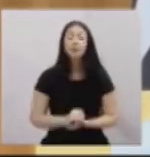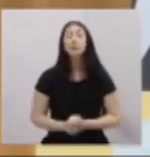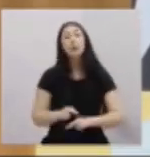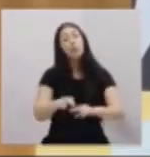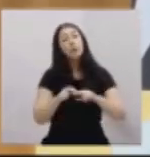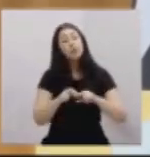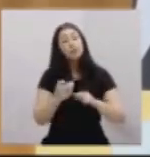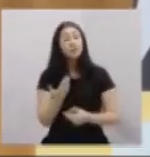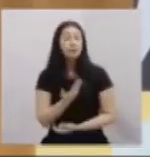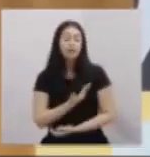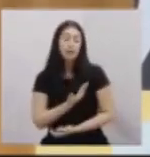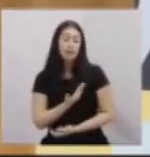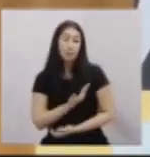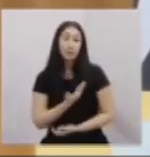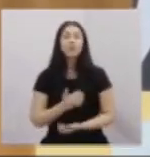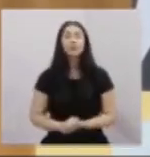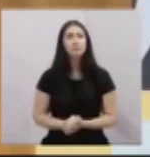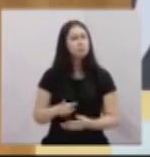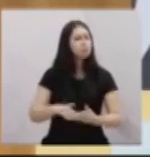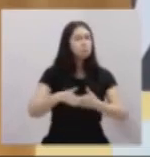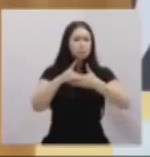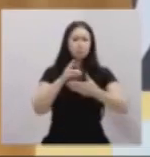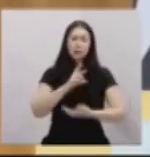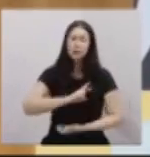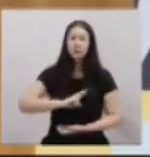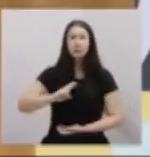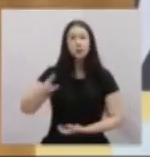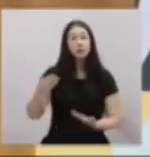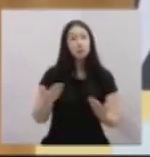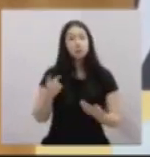meus amigos e minhas amigas, líderes religiosos que aqui estão,